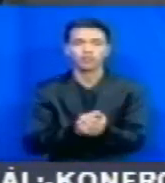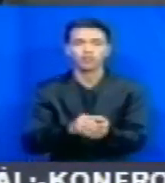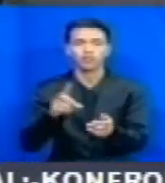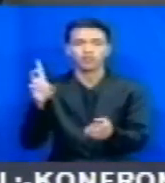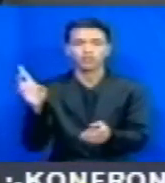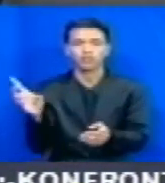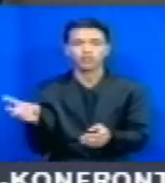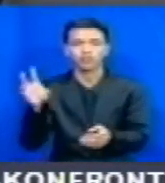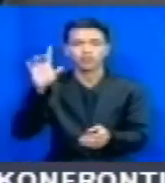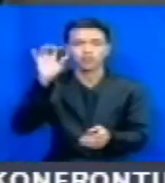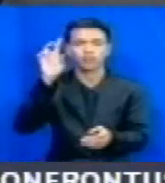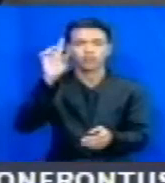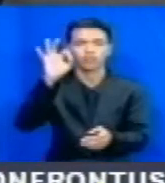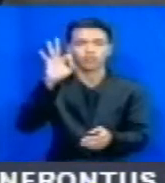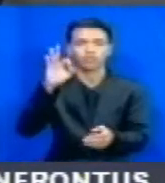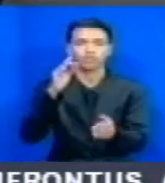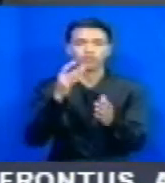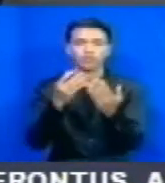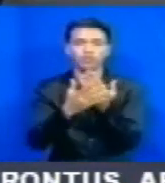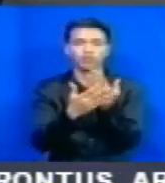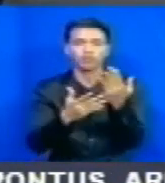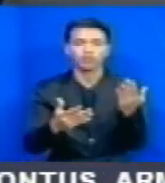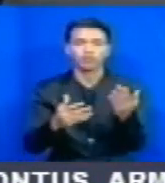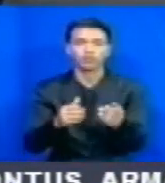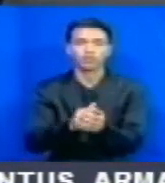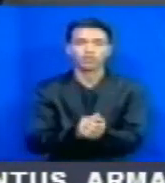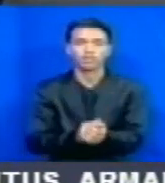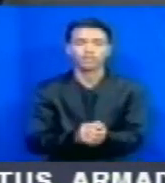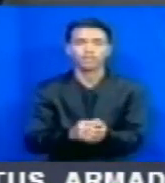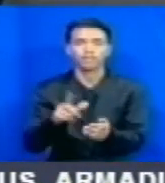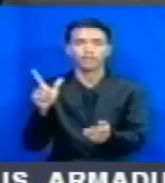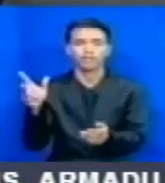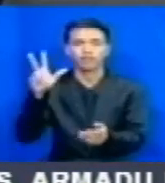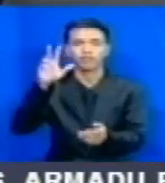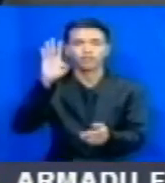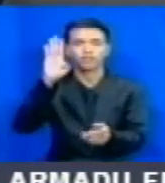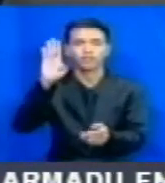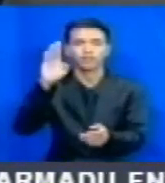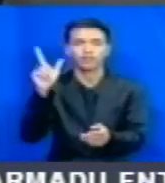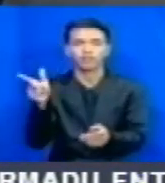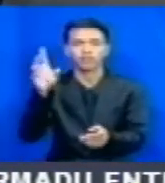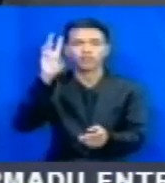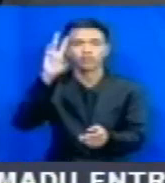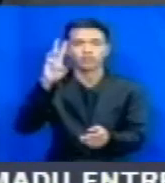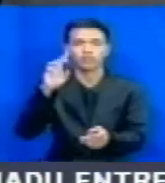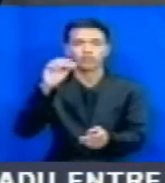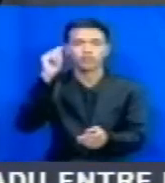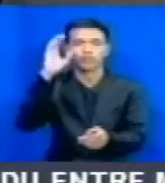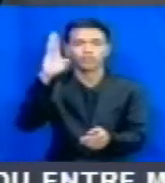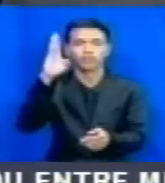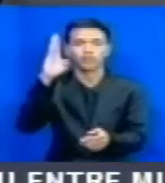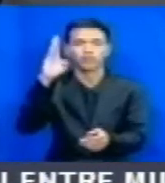Stenta inobi pakotes ram. Ne hosi A iha 23, B 26, AB